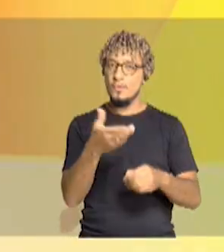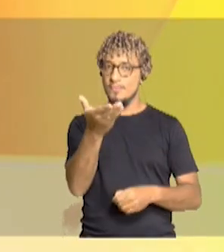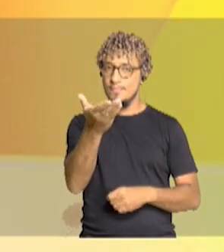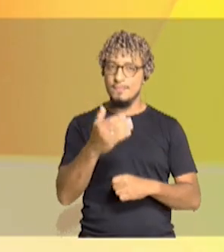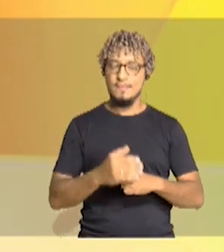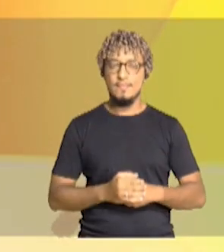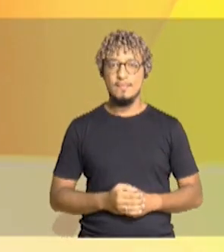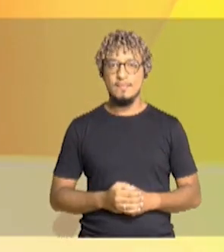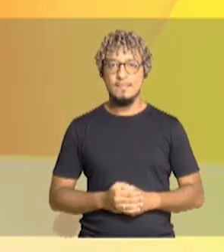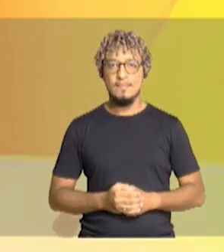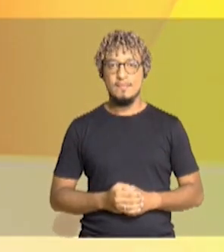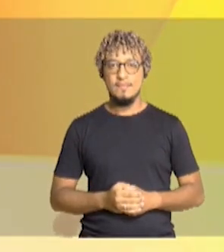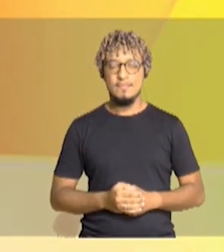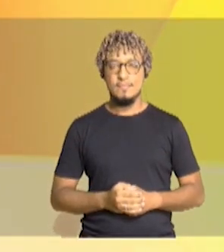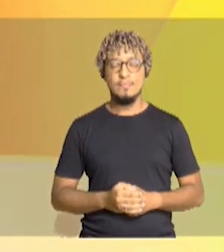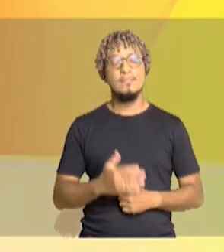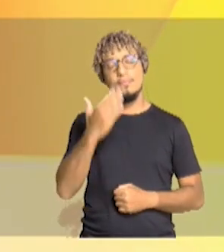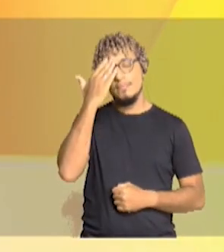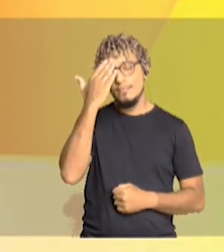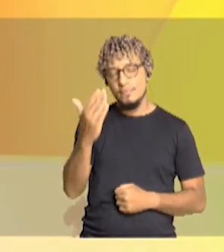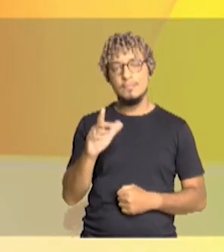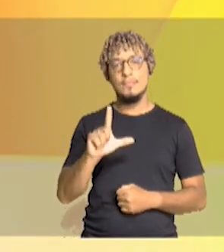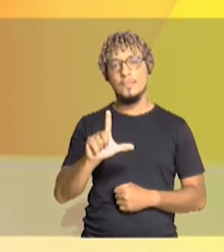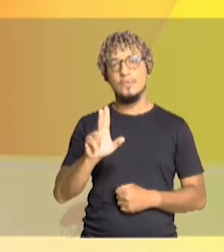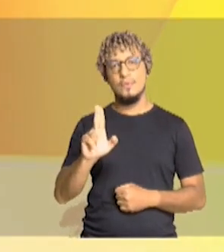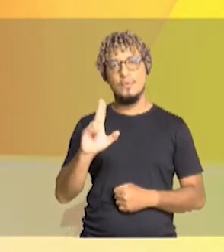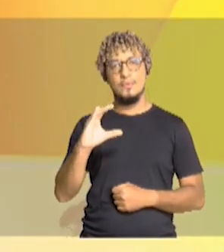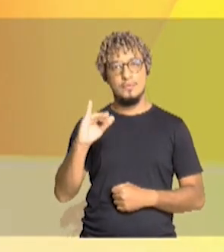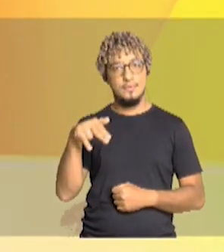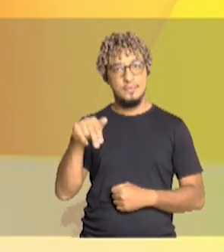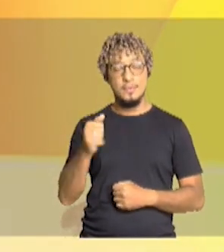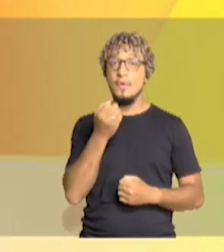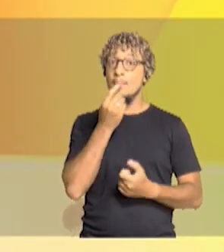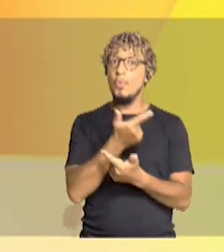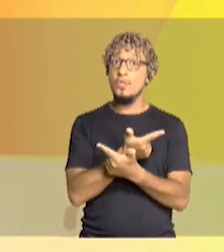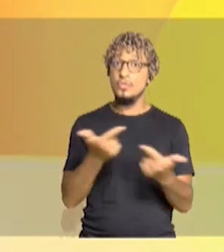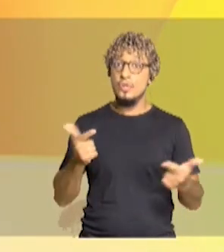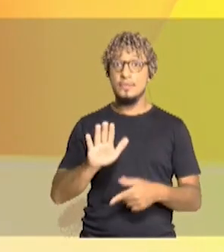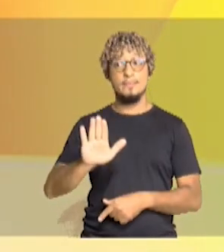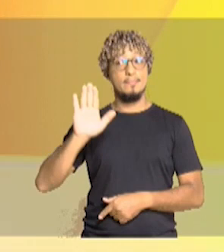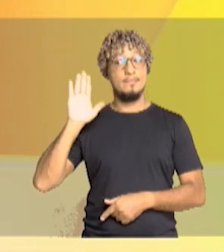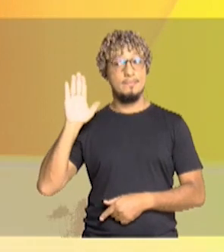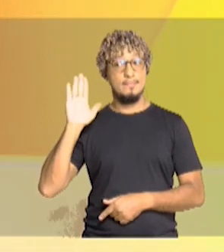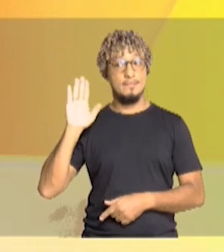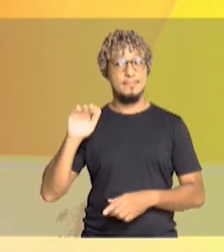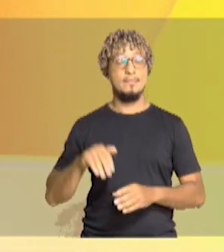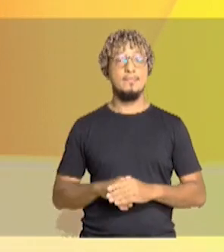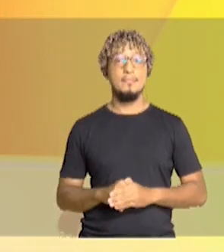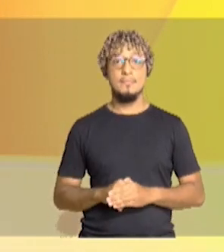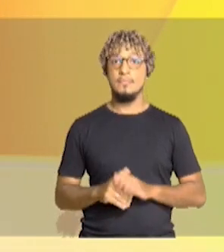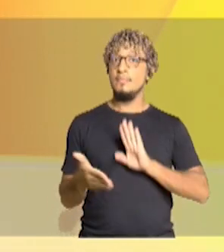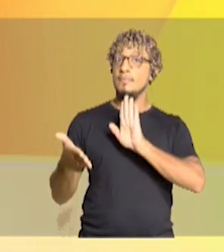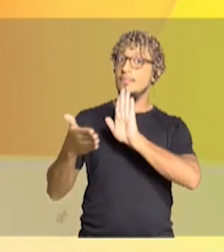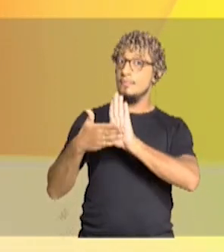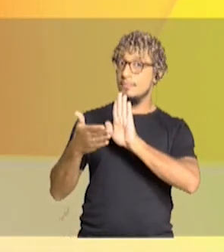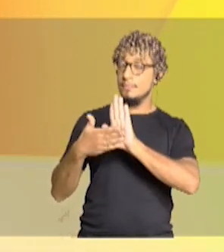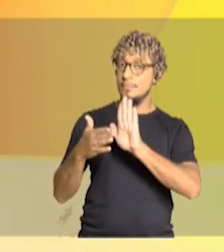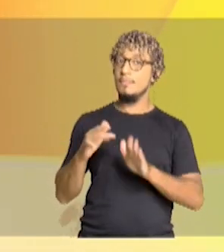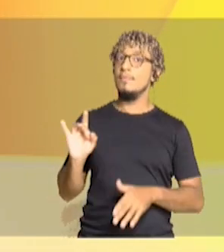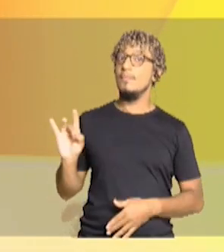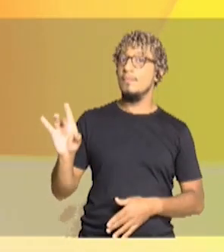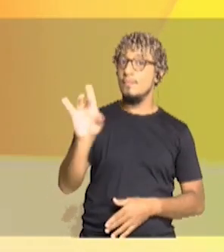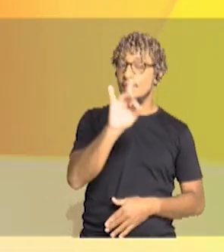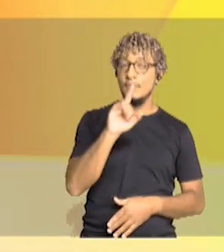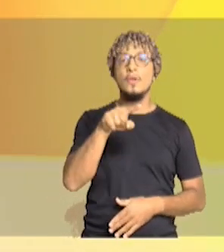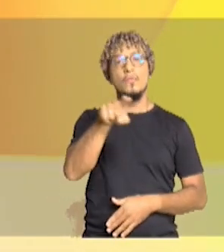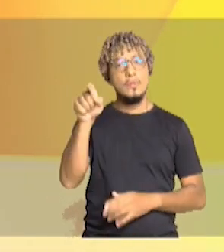estúdio Obrigada Luciana Então boa sorte aos candidatos e candidatas e todas as propostas né dos candidatos